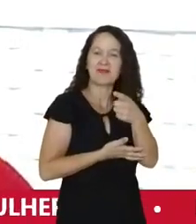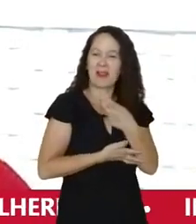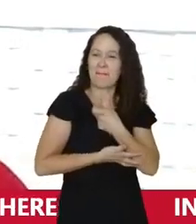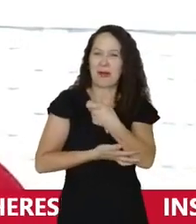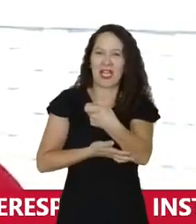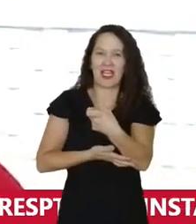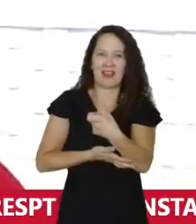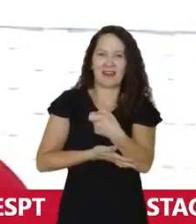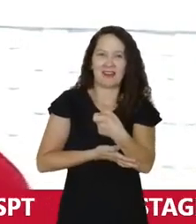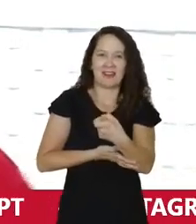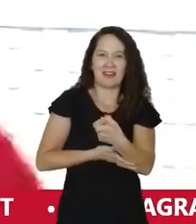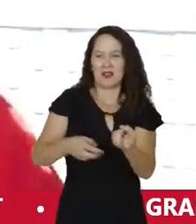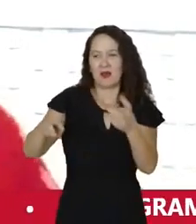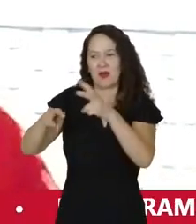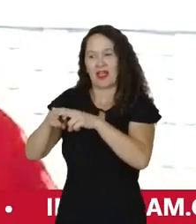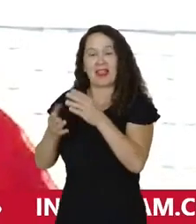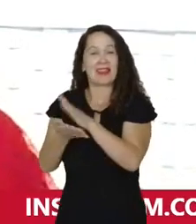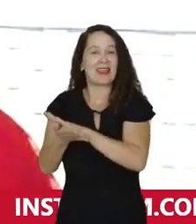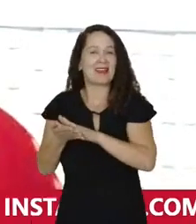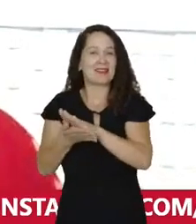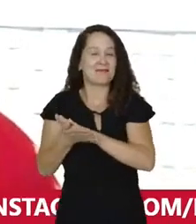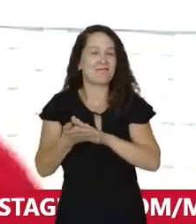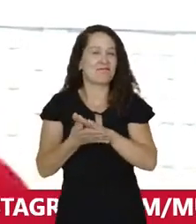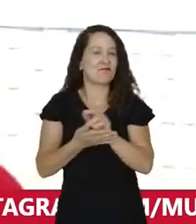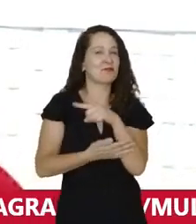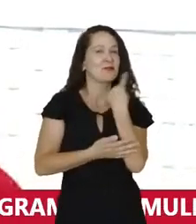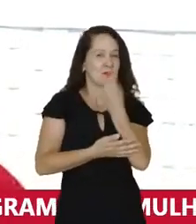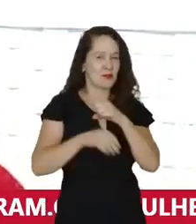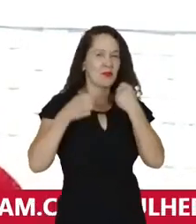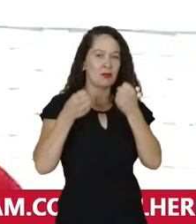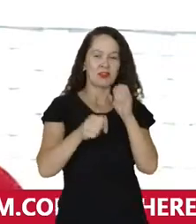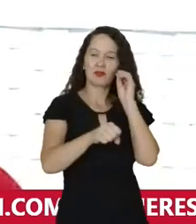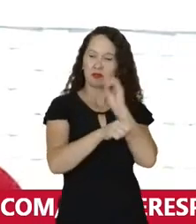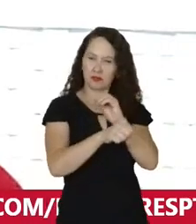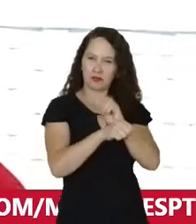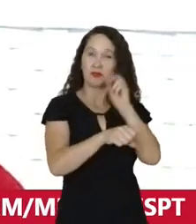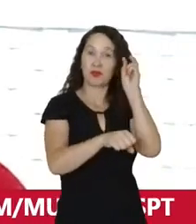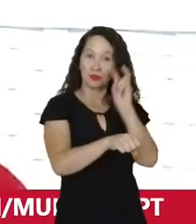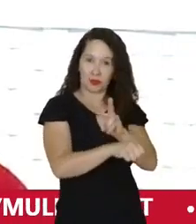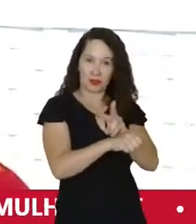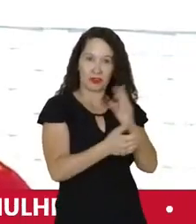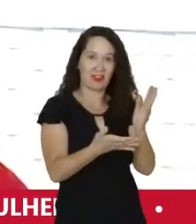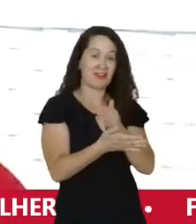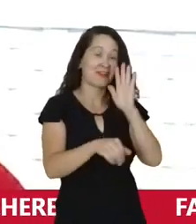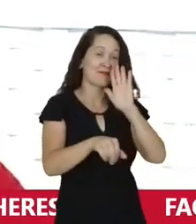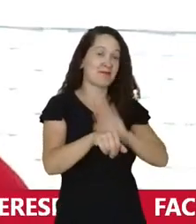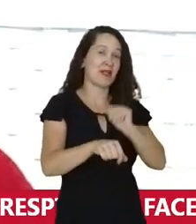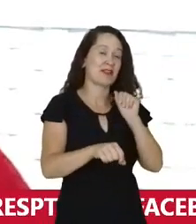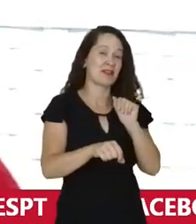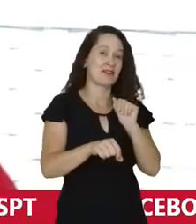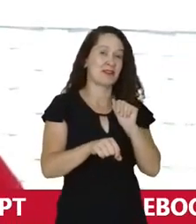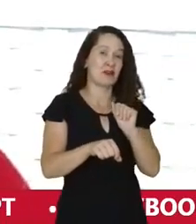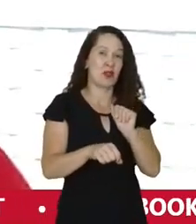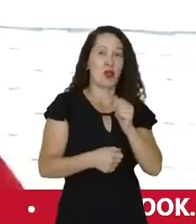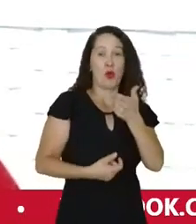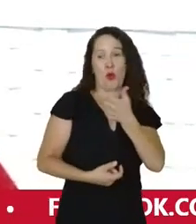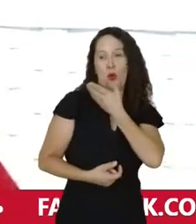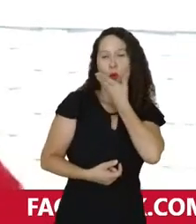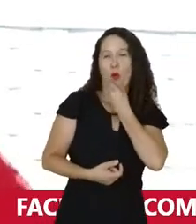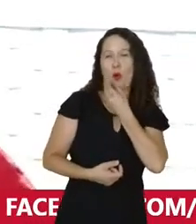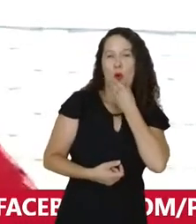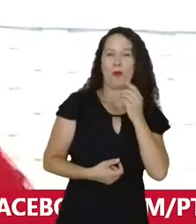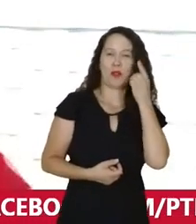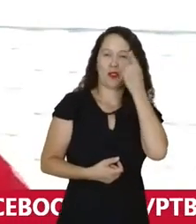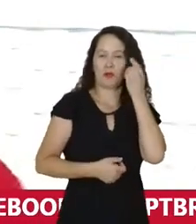continua impune. É sobre isso. Nós precisamos de proteção, às vezes muito mais do que o parlamentar,